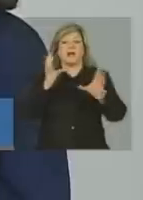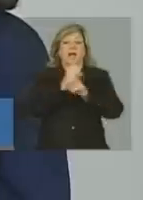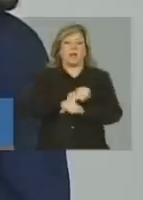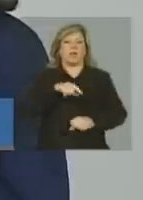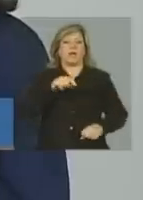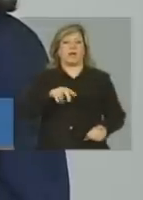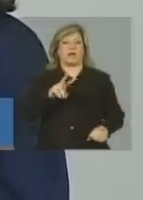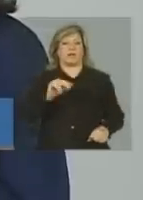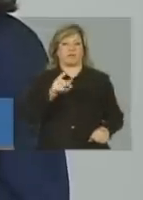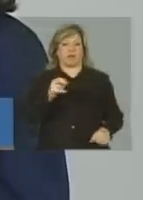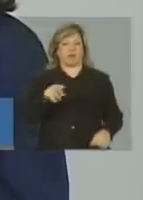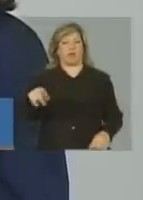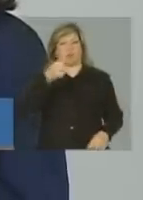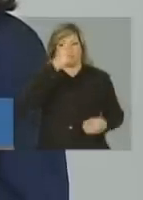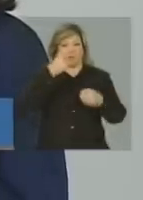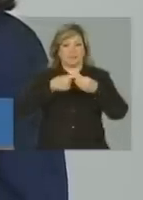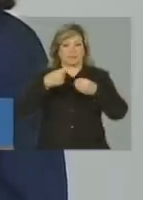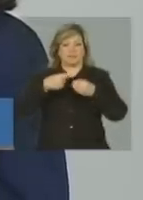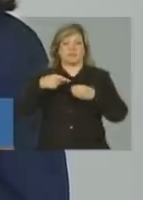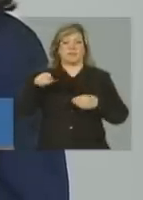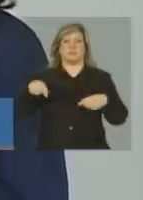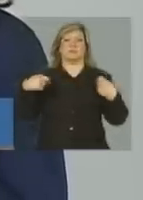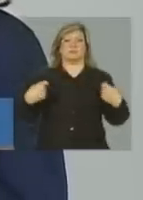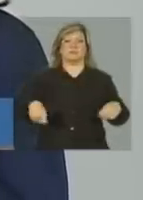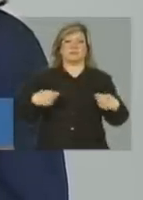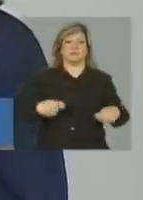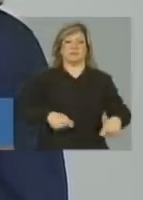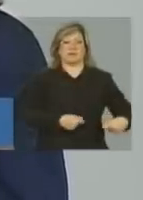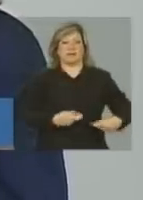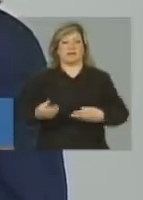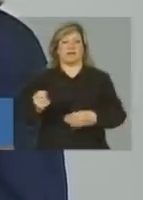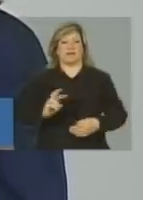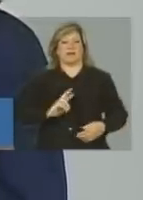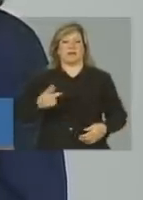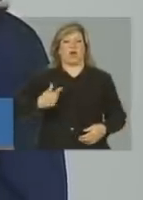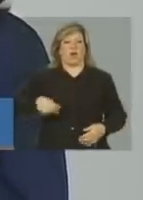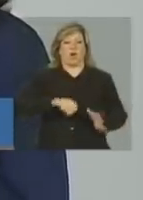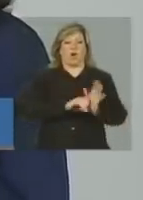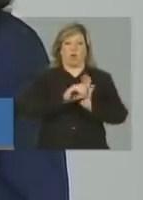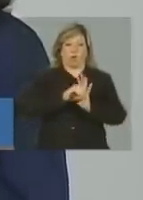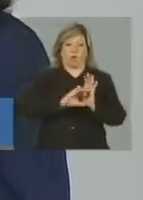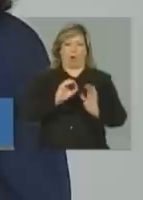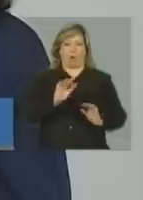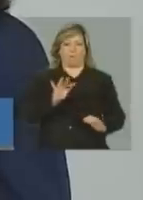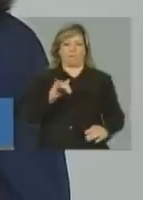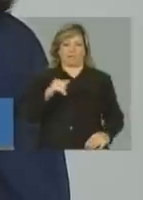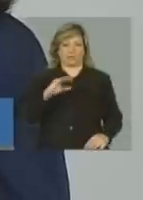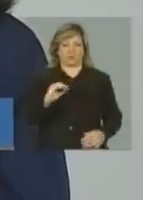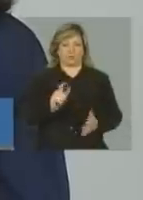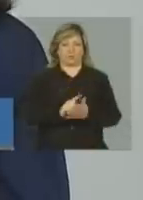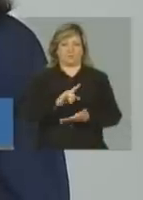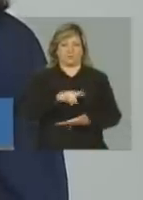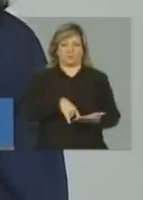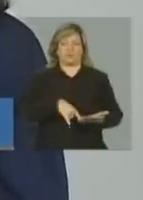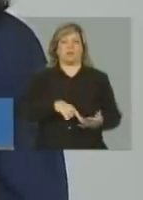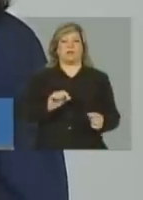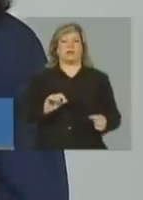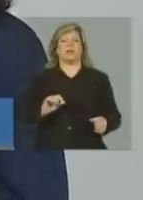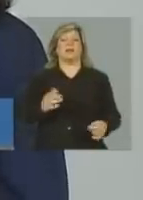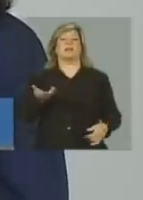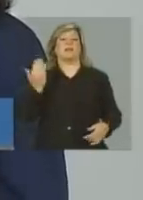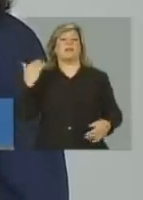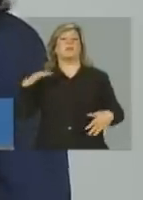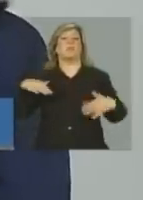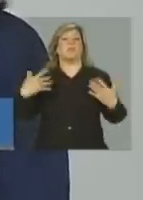valores, que o município, que o gestor municipal encaminhe em resposta ao nosso ofício, desde quando essa família deixou de atender